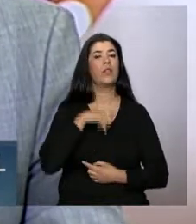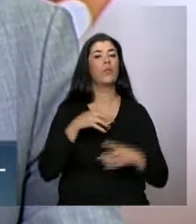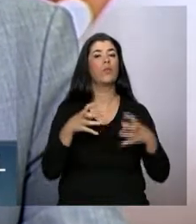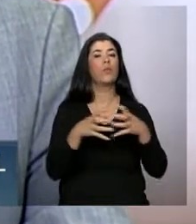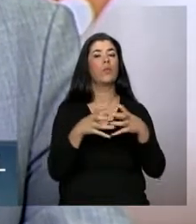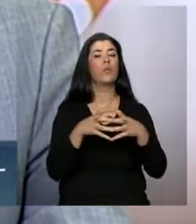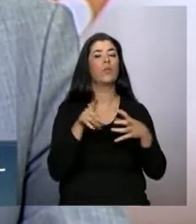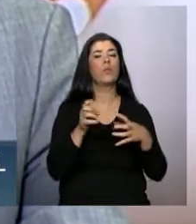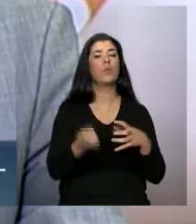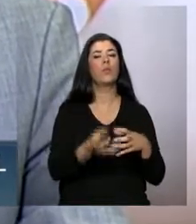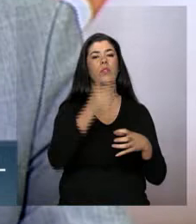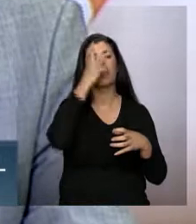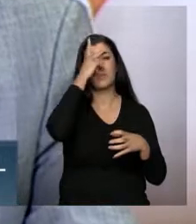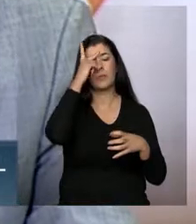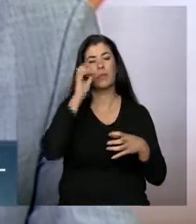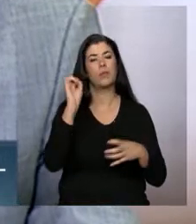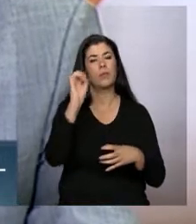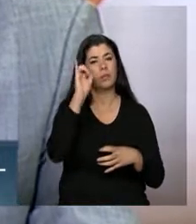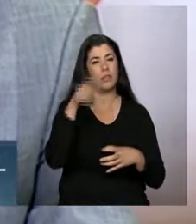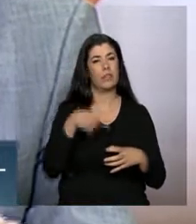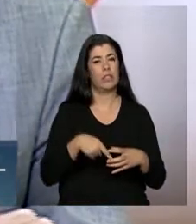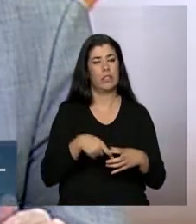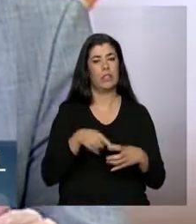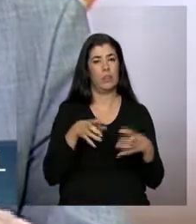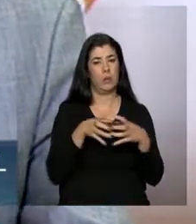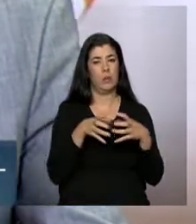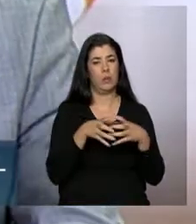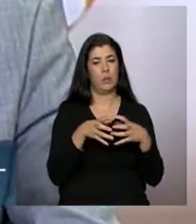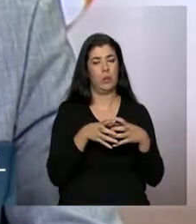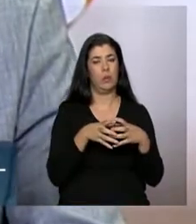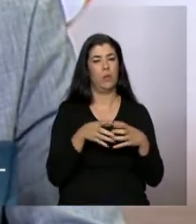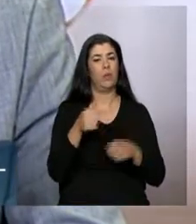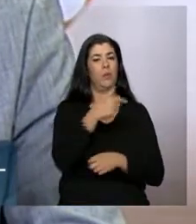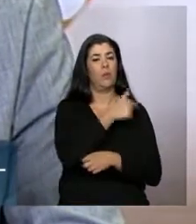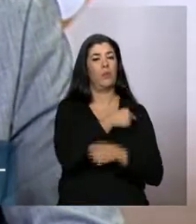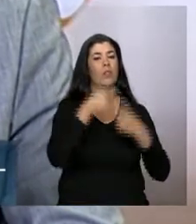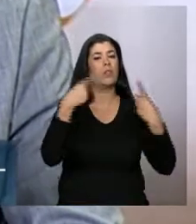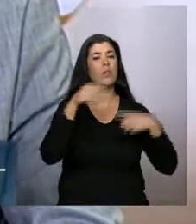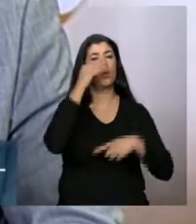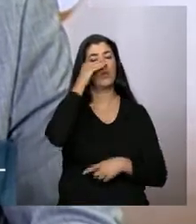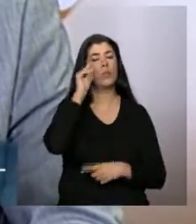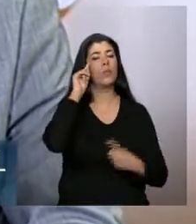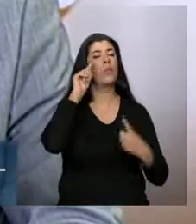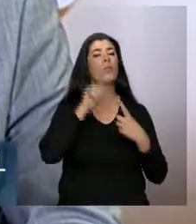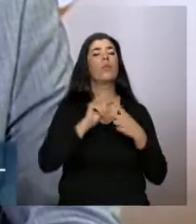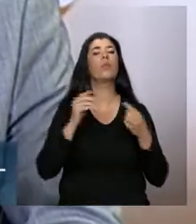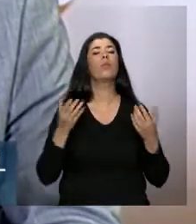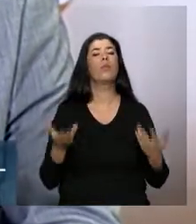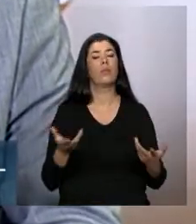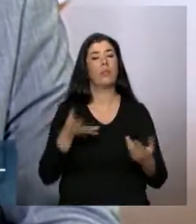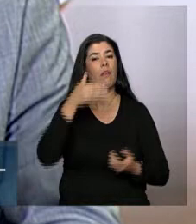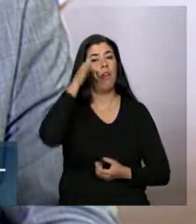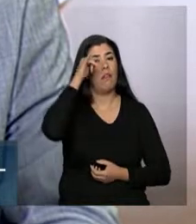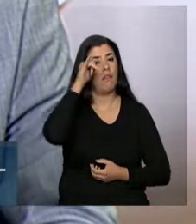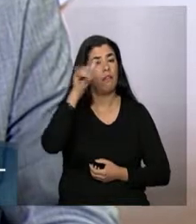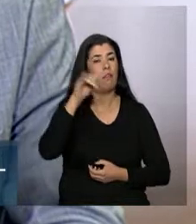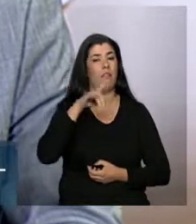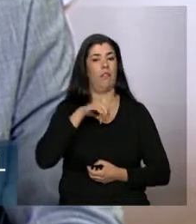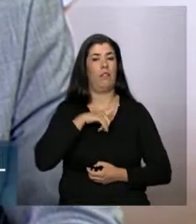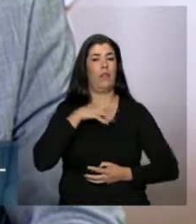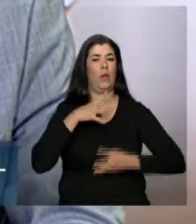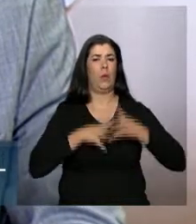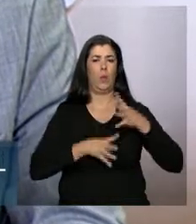É fundamental compreender que, no caso da vacinação contra a gripe, o grande objetivo é evitar as